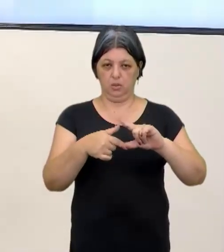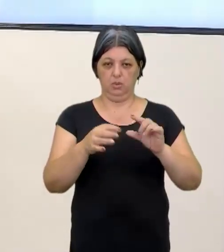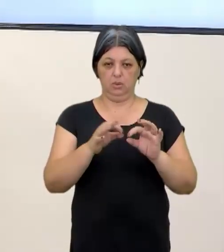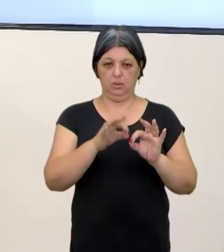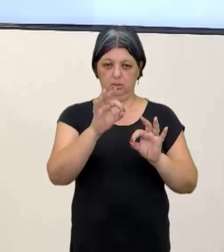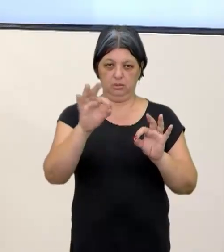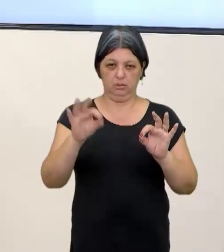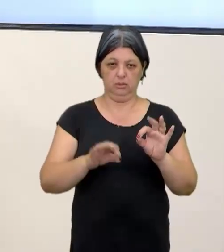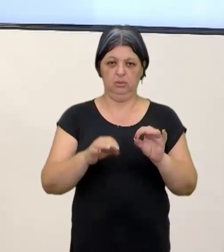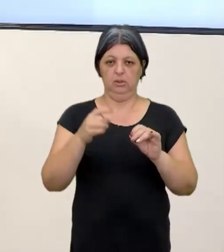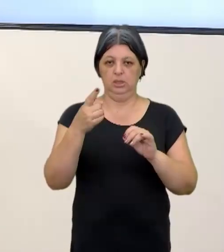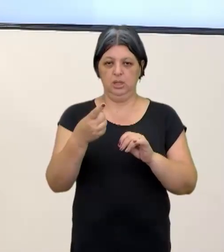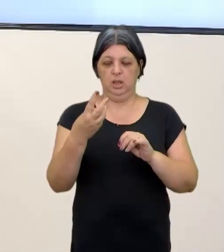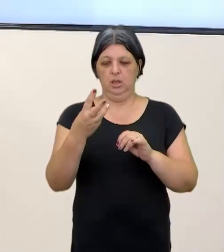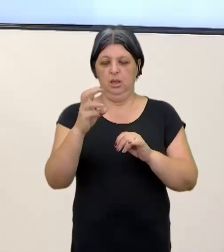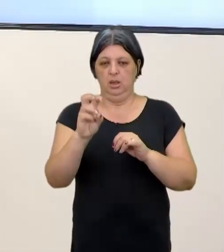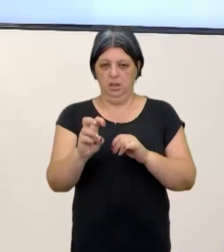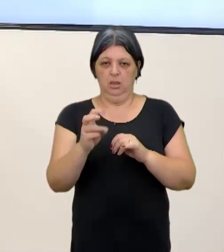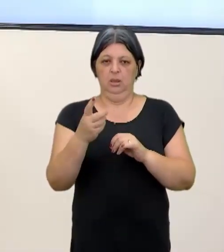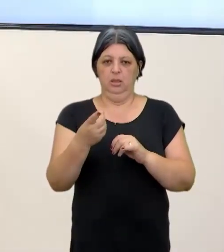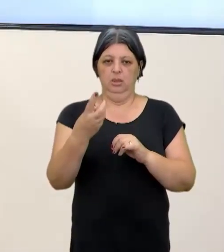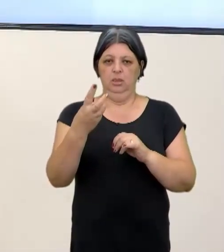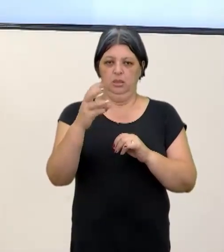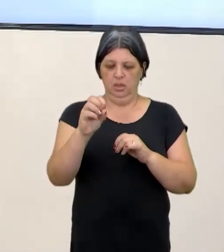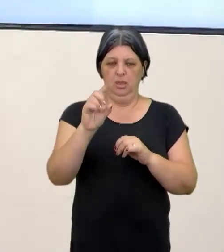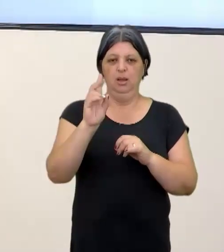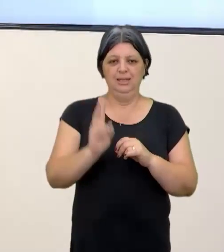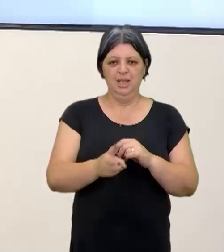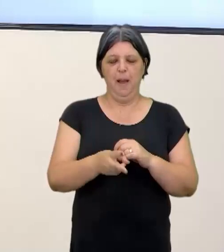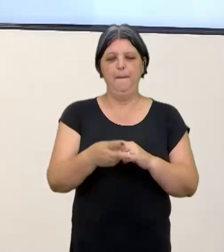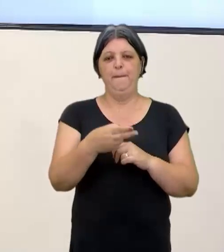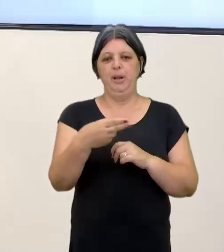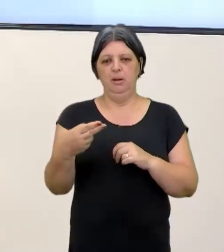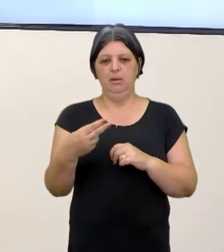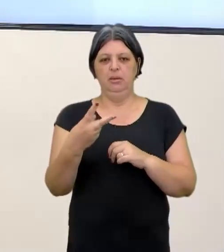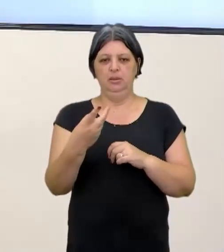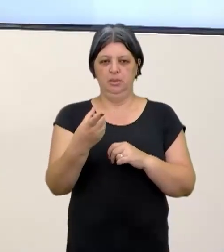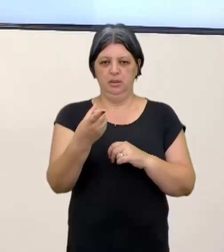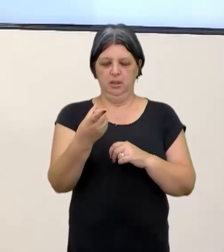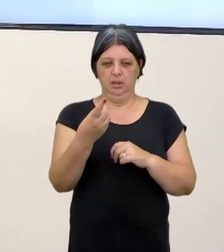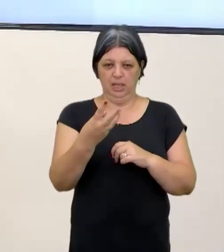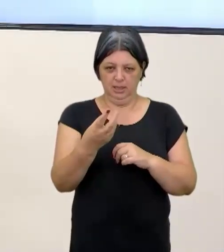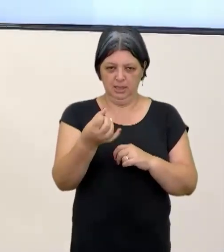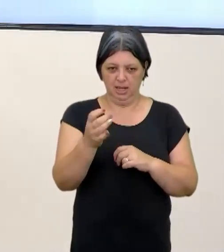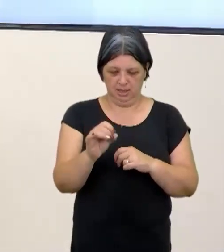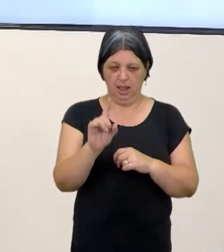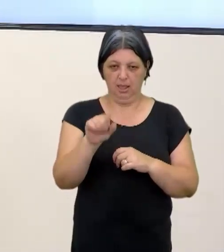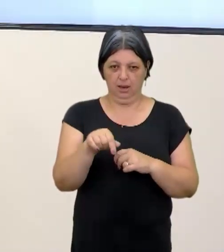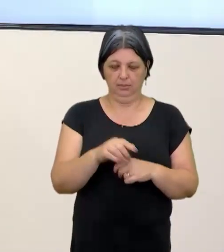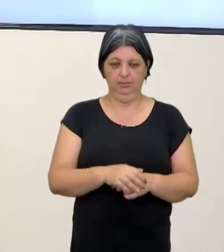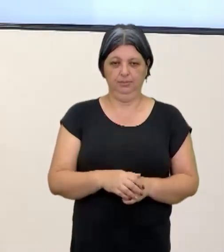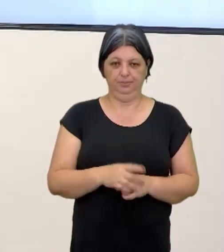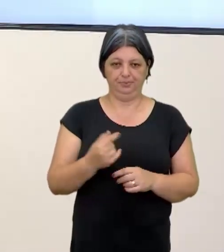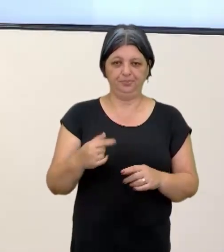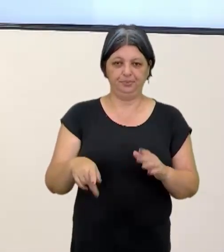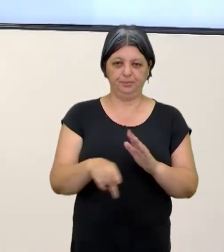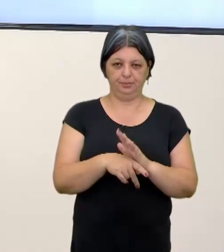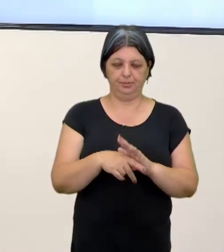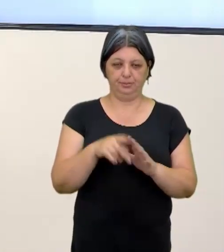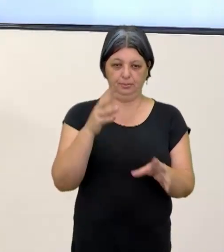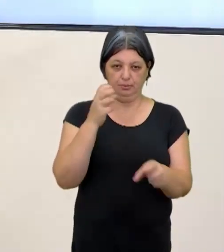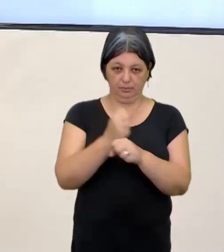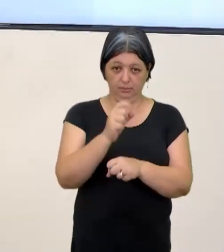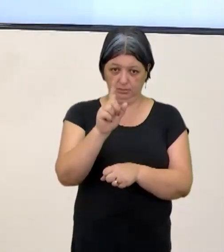135, 135 e 90, que dá sempre 360. Então a soma aqui dos ângulos internos, dos grudadinhos, um encaixado no outro, dá